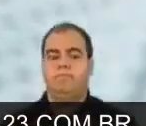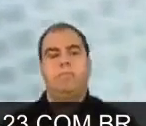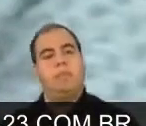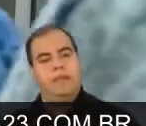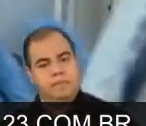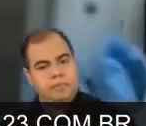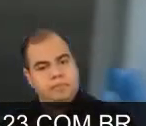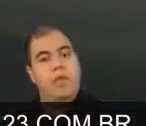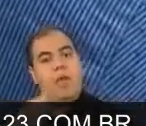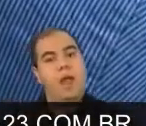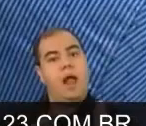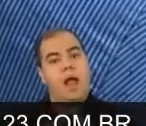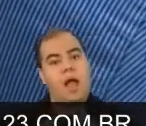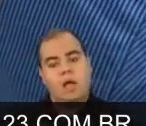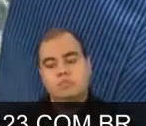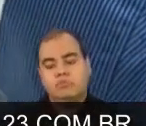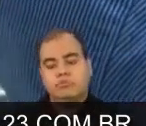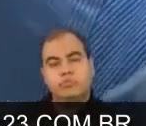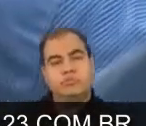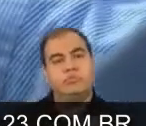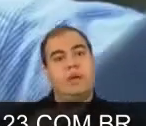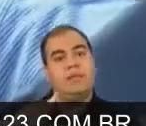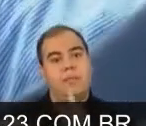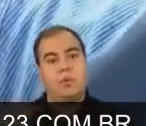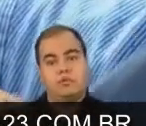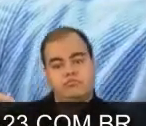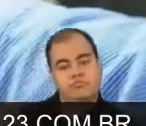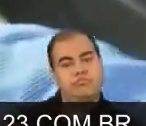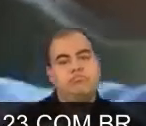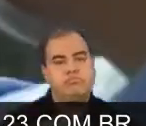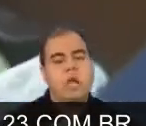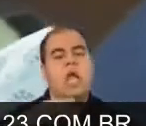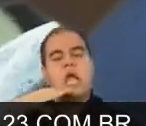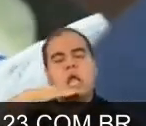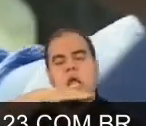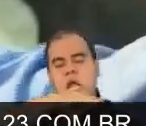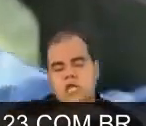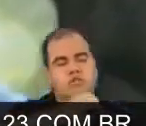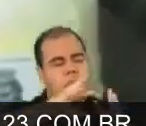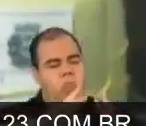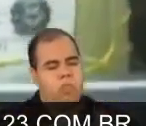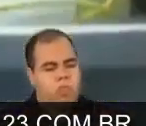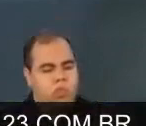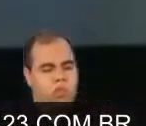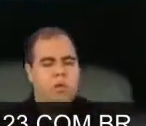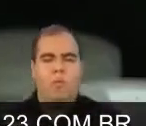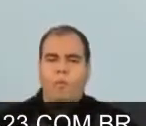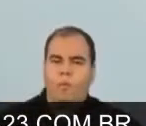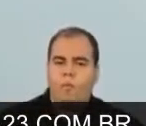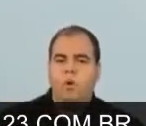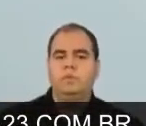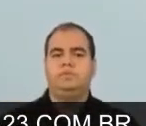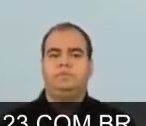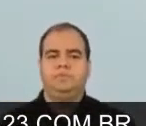na casa das doadoras depois o leite é pasteurizado para eliminar microrganismos que possam causar doenças